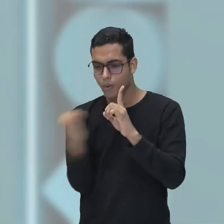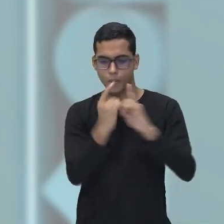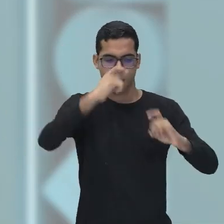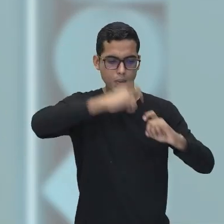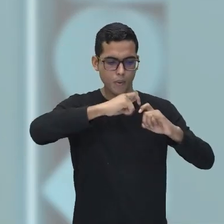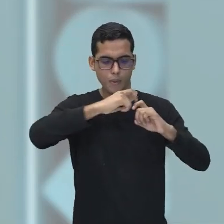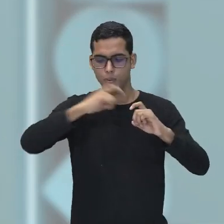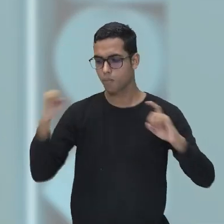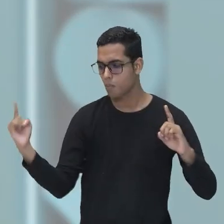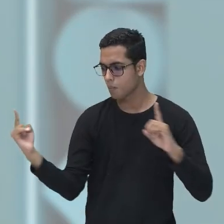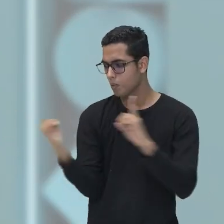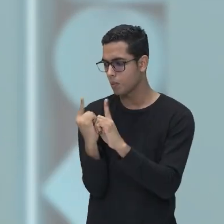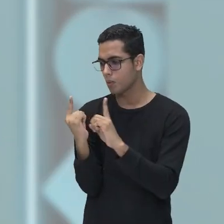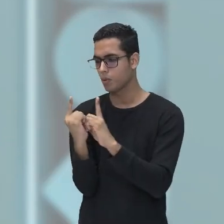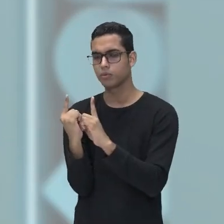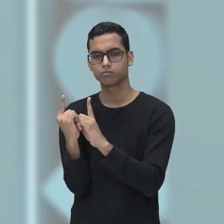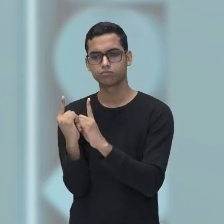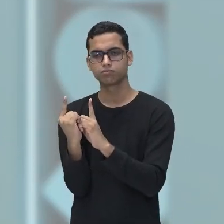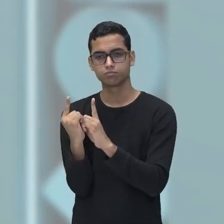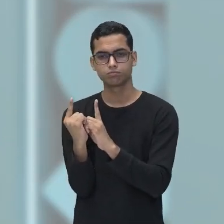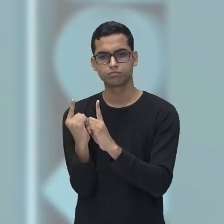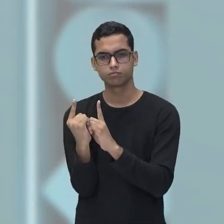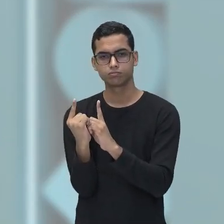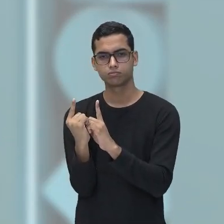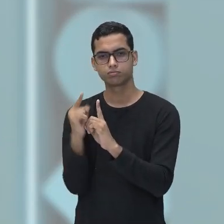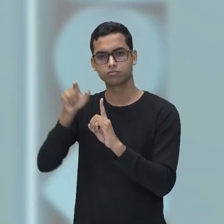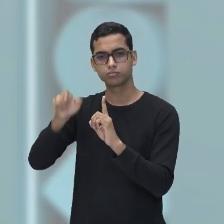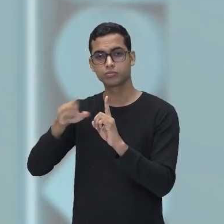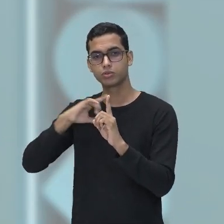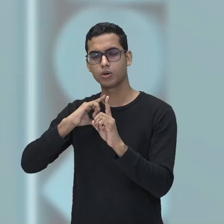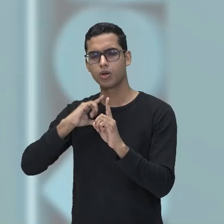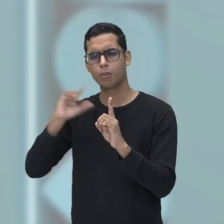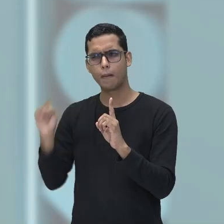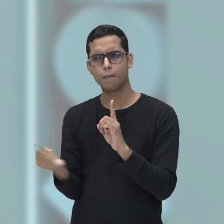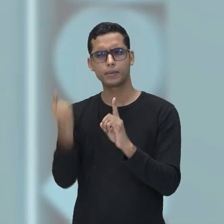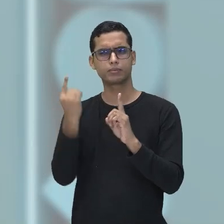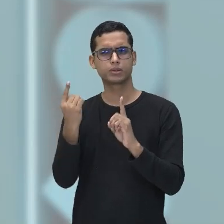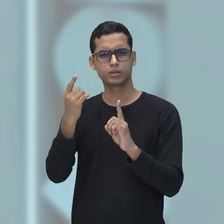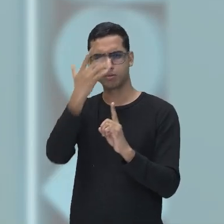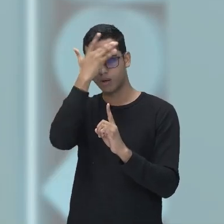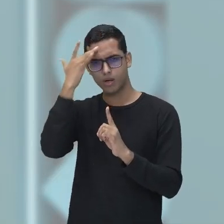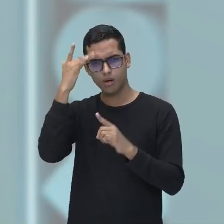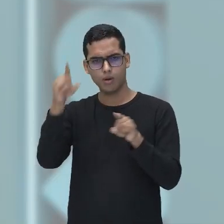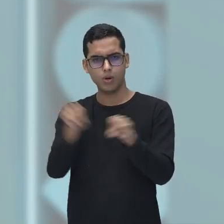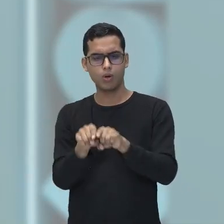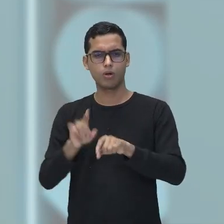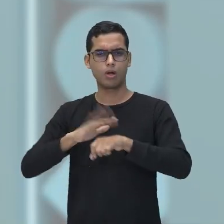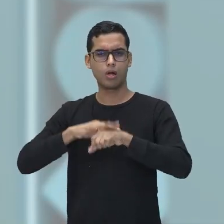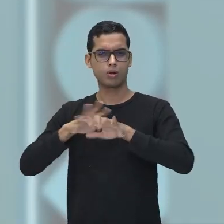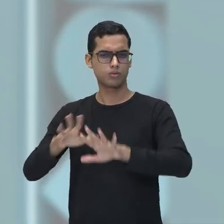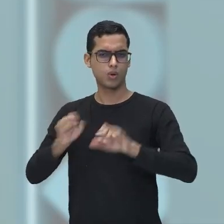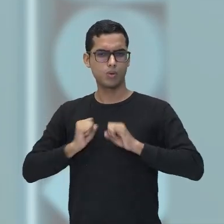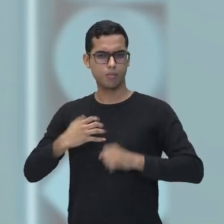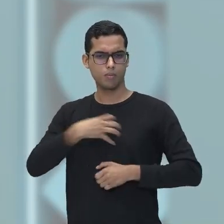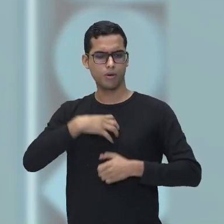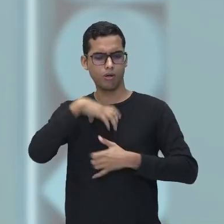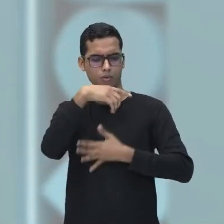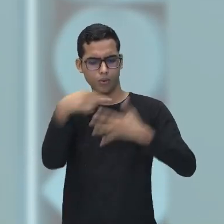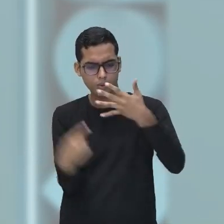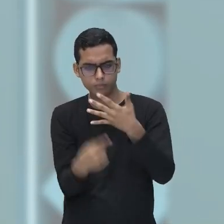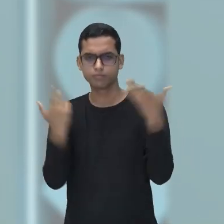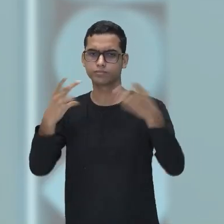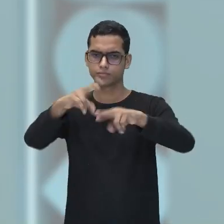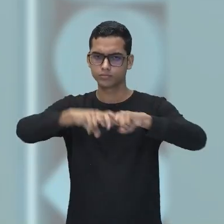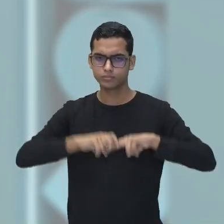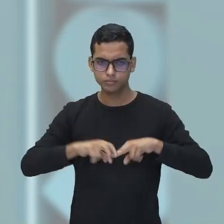na nossa encenação, ele é um dos primeiros que estão apresentando os sintomas e por isso